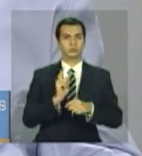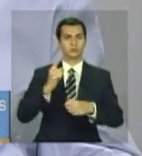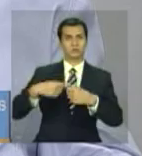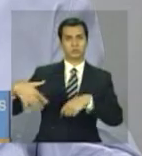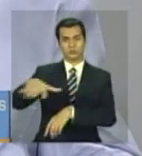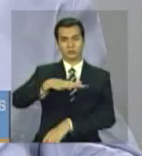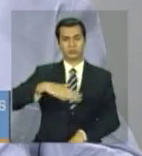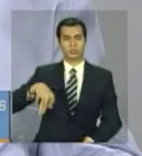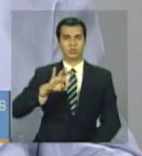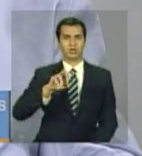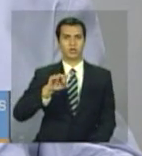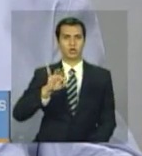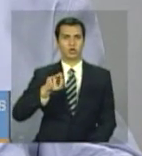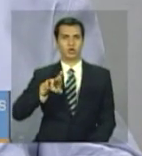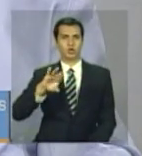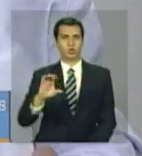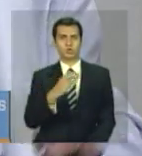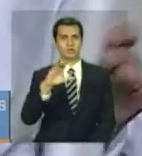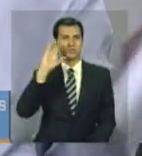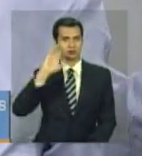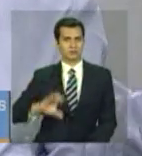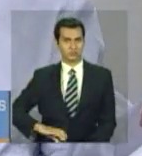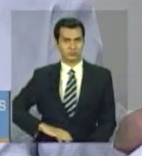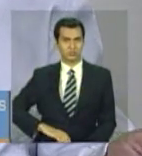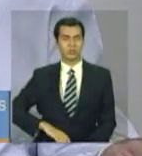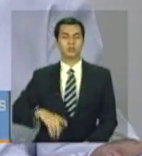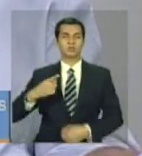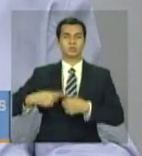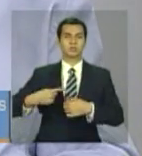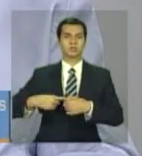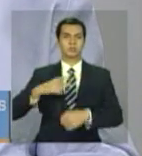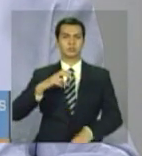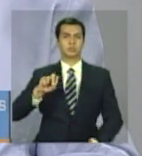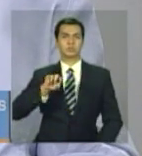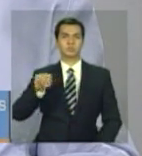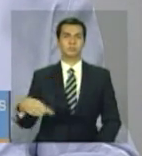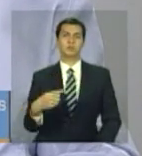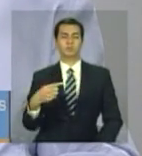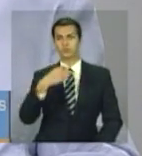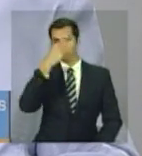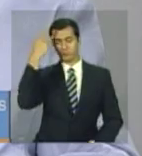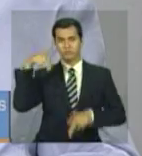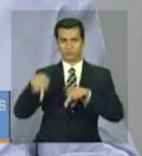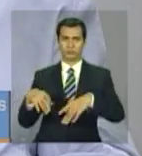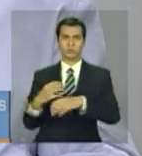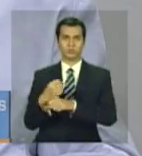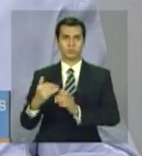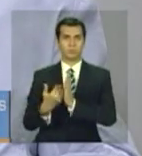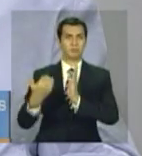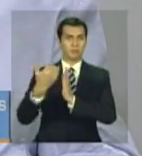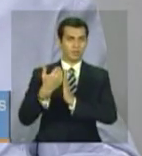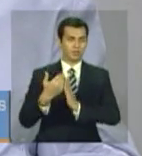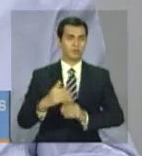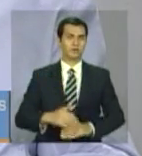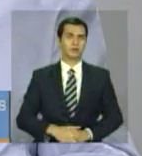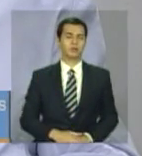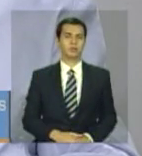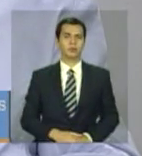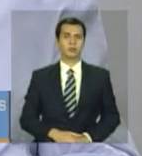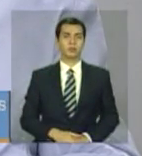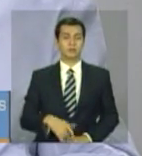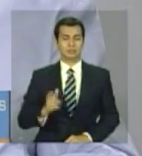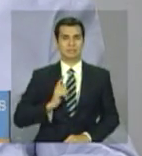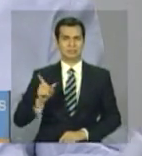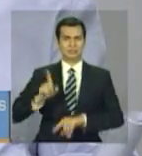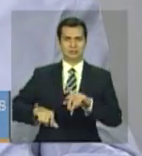mil habitantes, e que para facilite, né, facilitar, na verdade, quando você tem a produção, você leva para essas unidades,